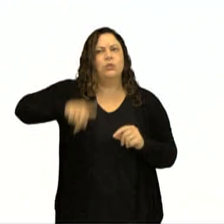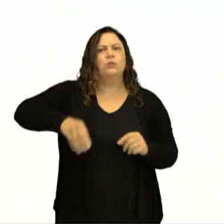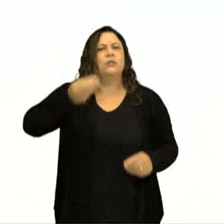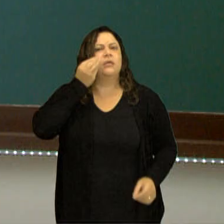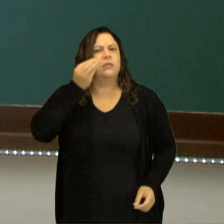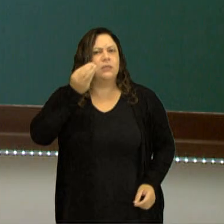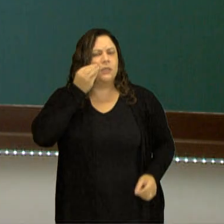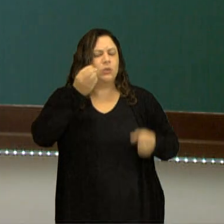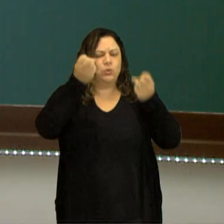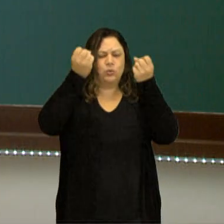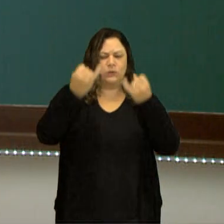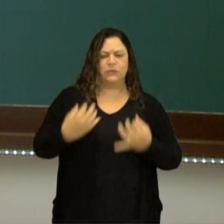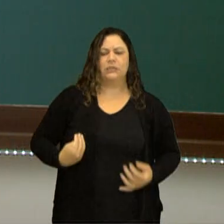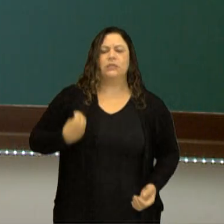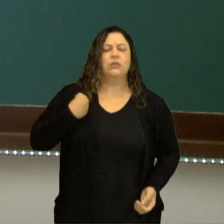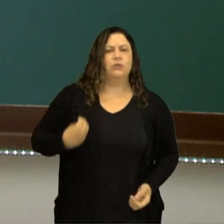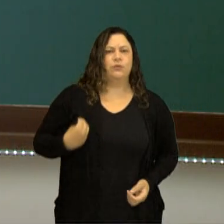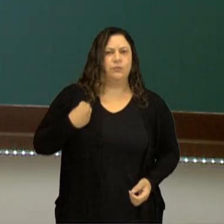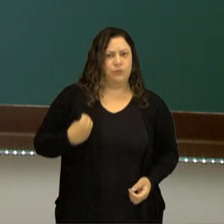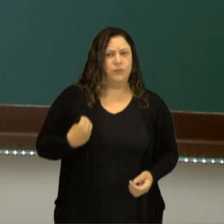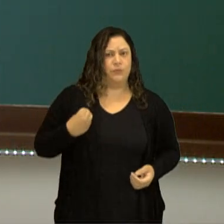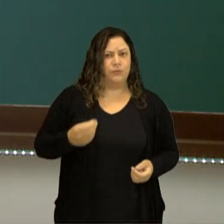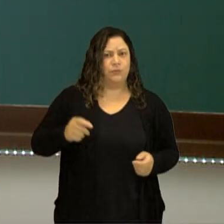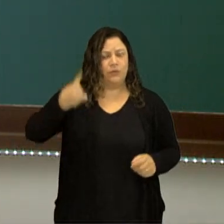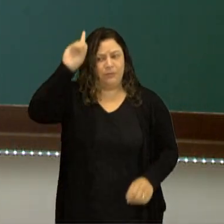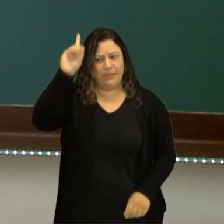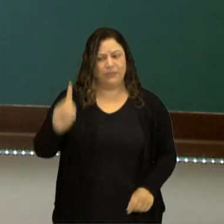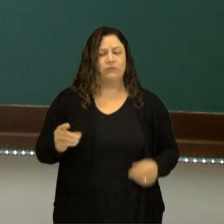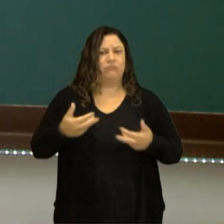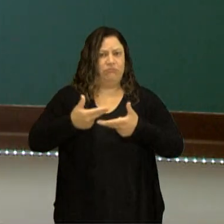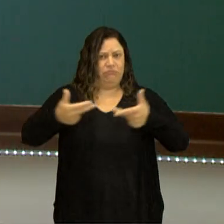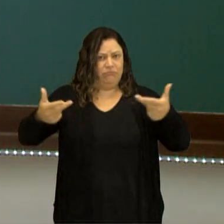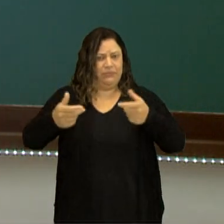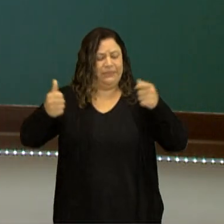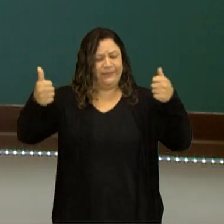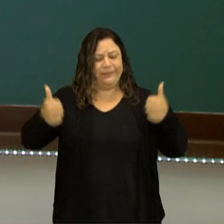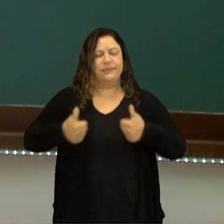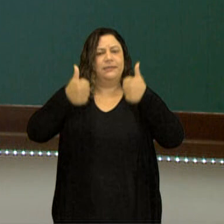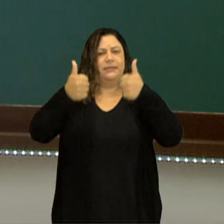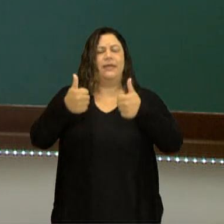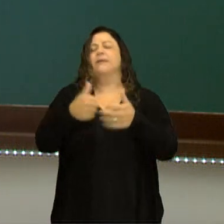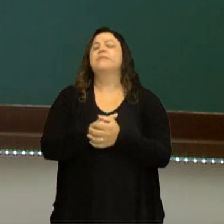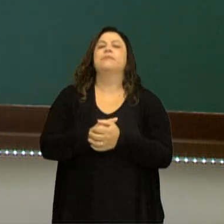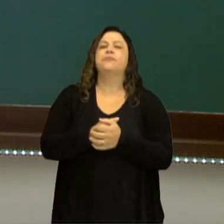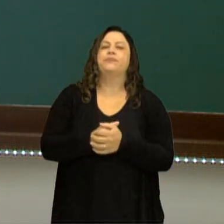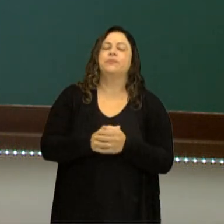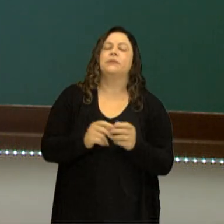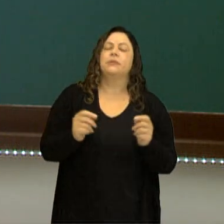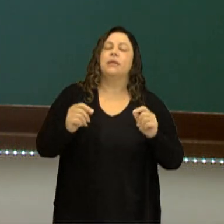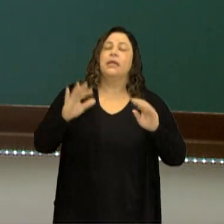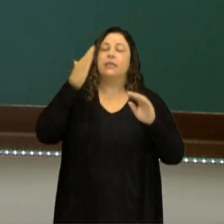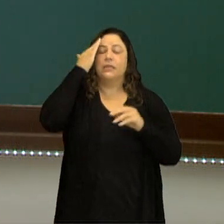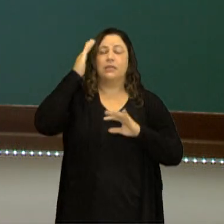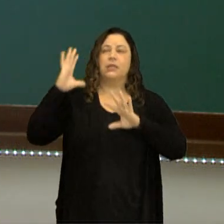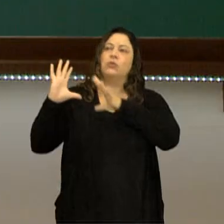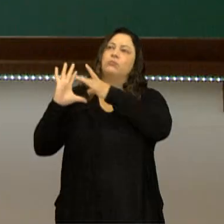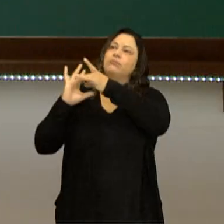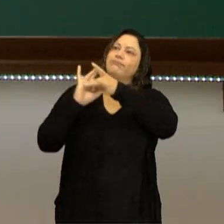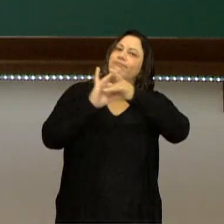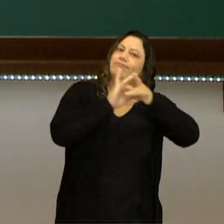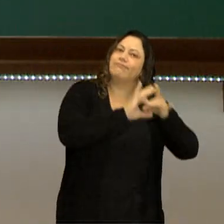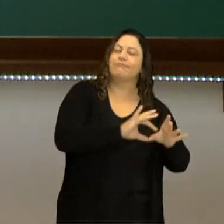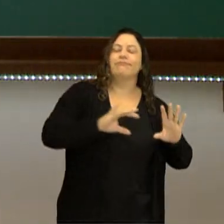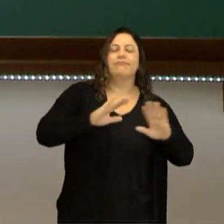eles queriam viver numa condição mais digna de trabalho. Entendendo esse contexto todo do que vai